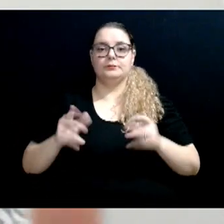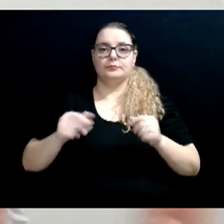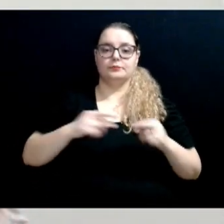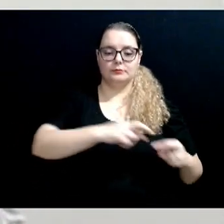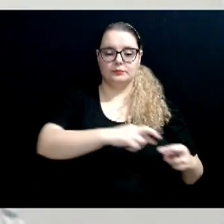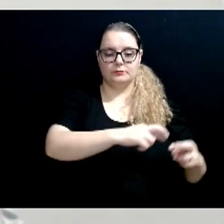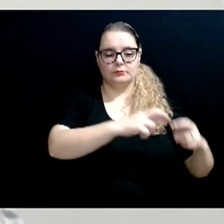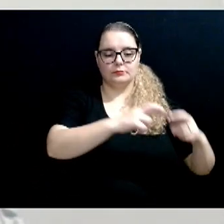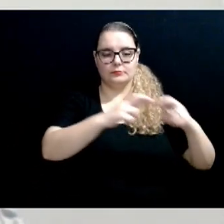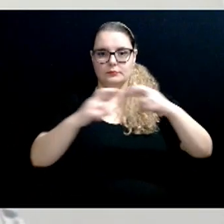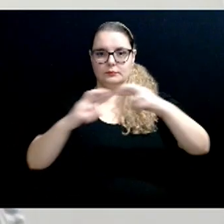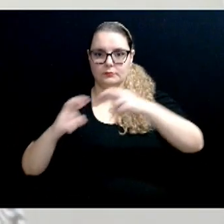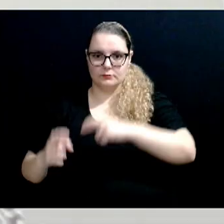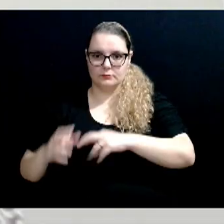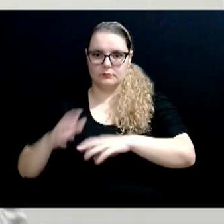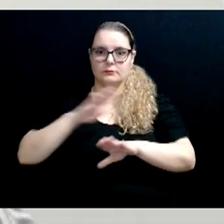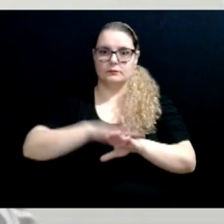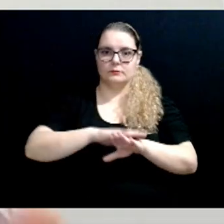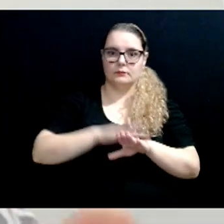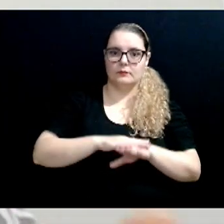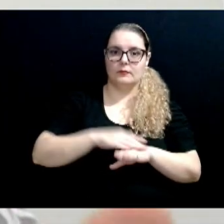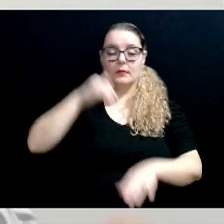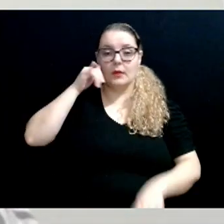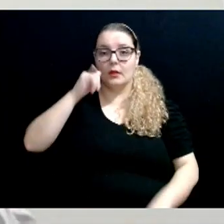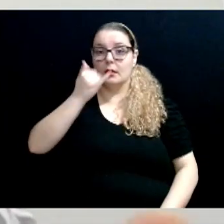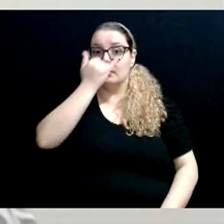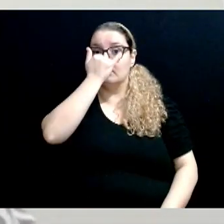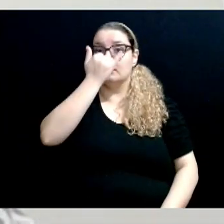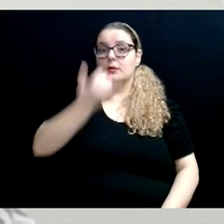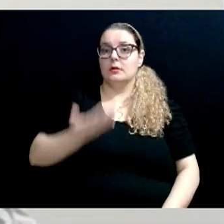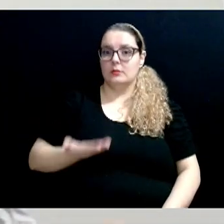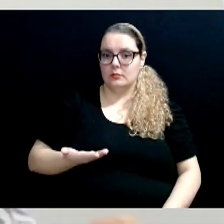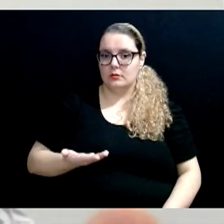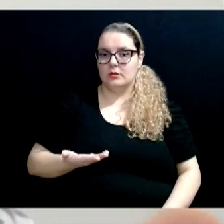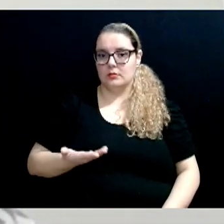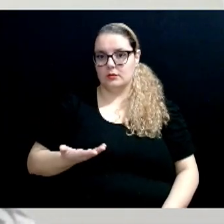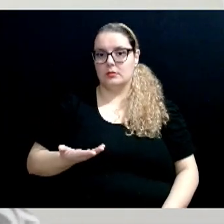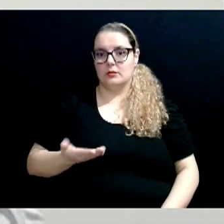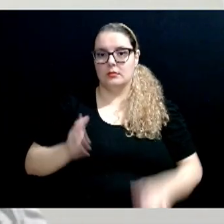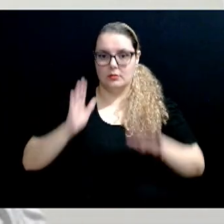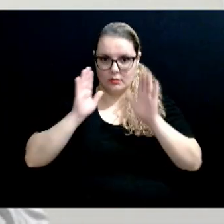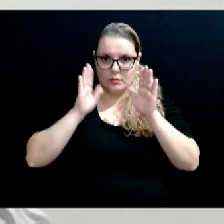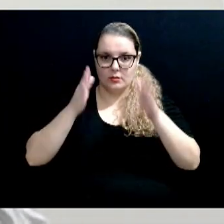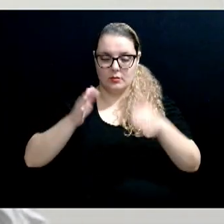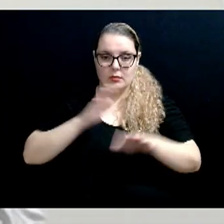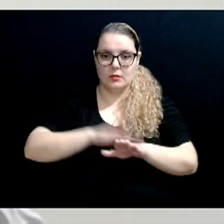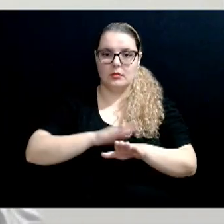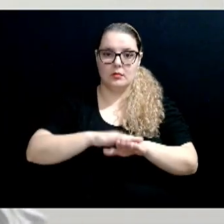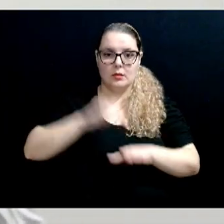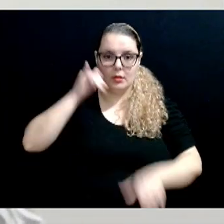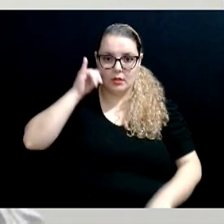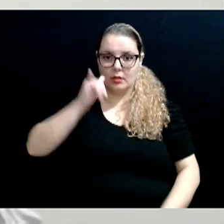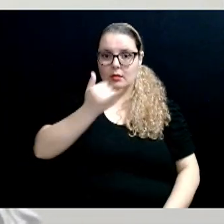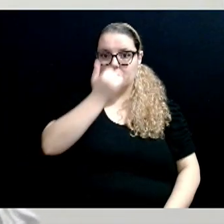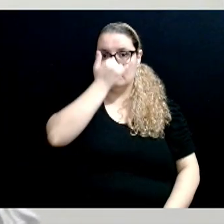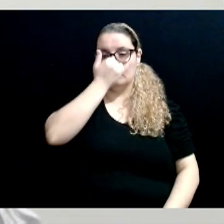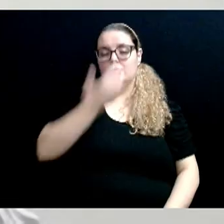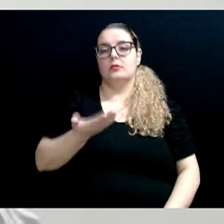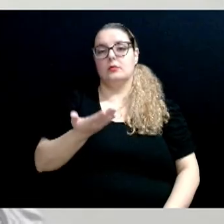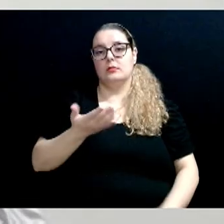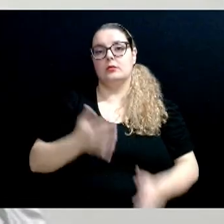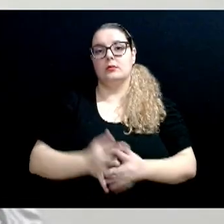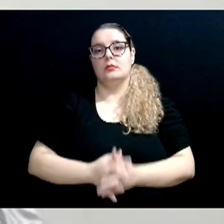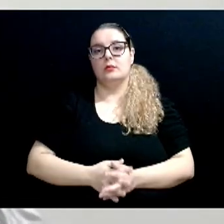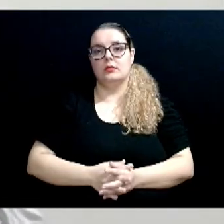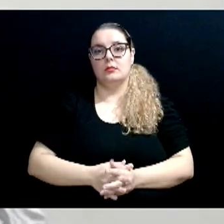ações sempre preventivas, focando em ações preventivas para garantir a segurança